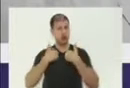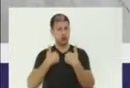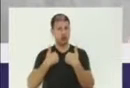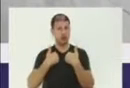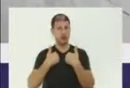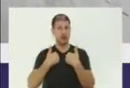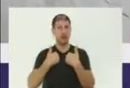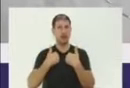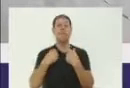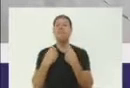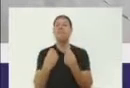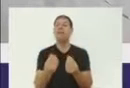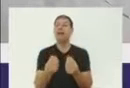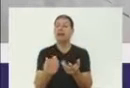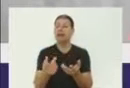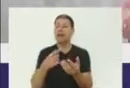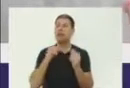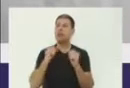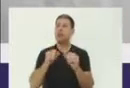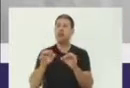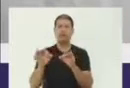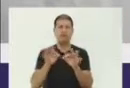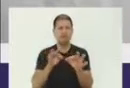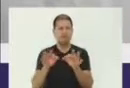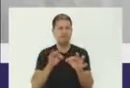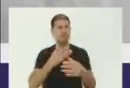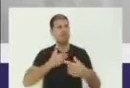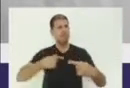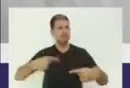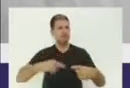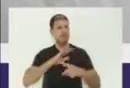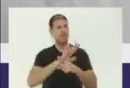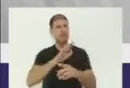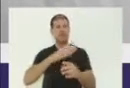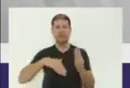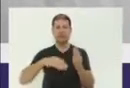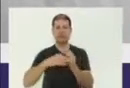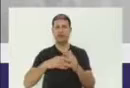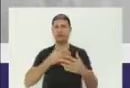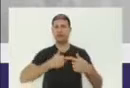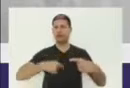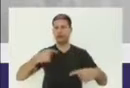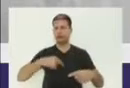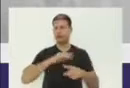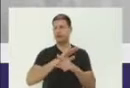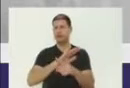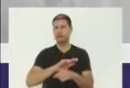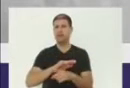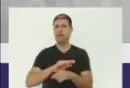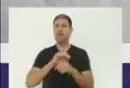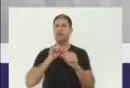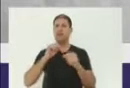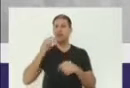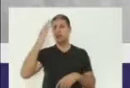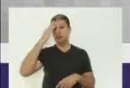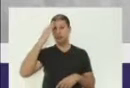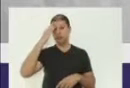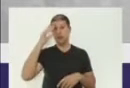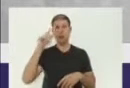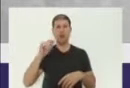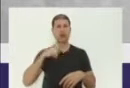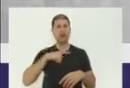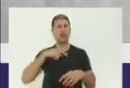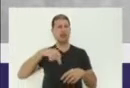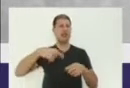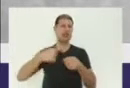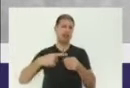possa construir políticas públicas. E para que essa política seja construída, nós também precisamos saber o que existe em nossa